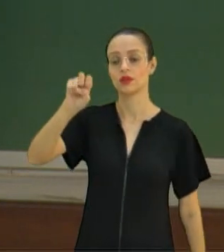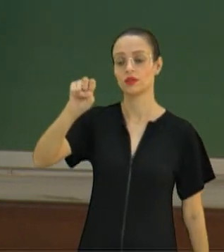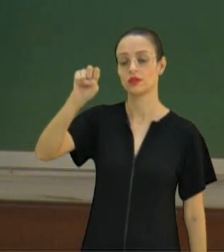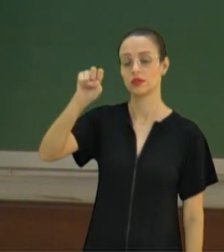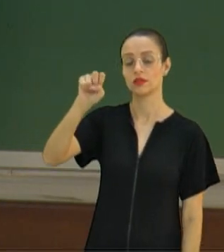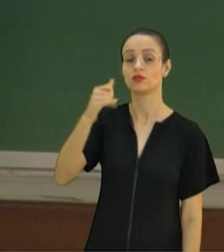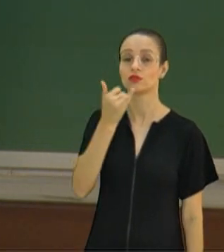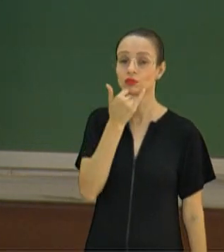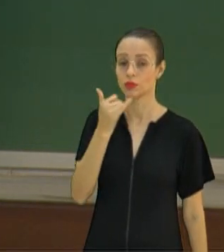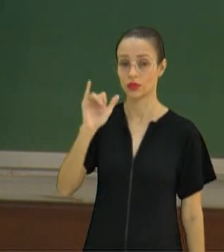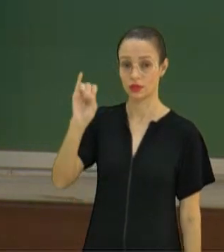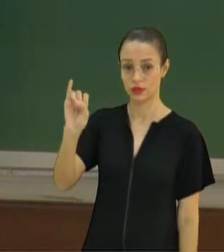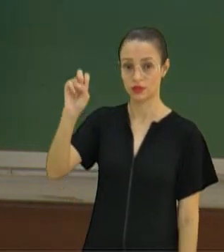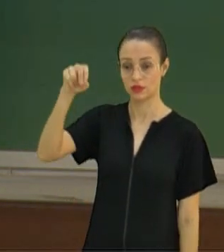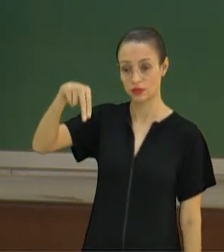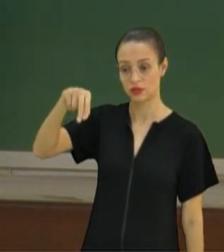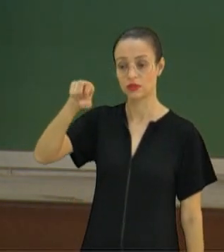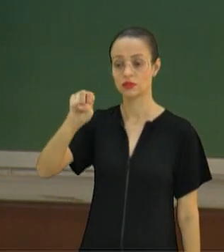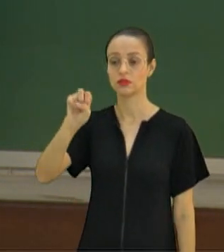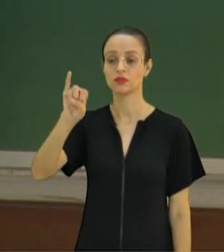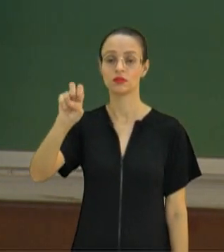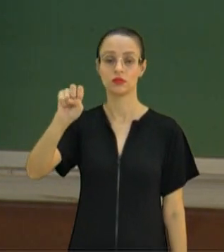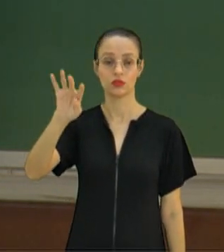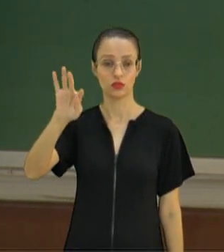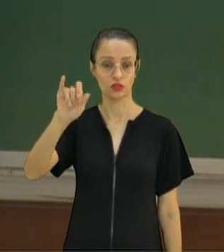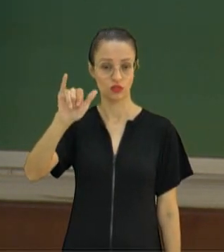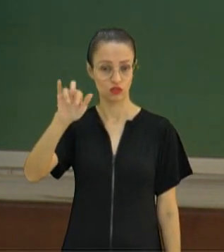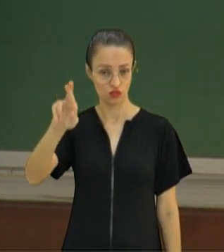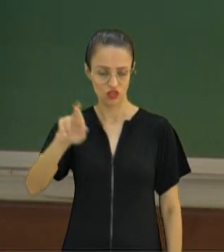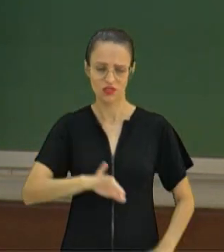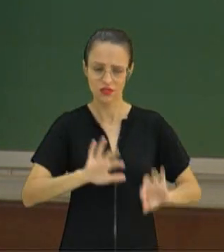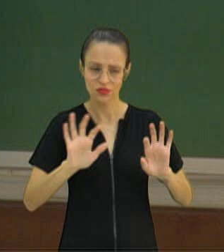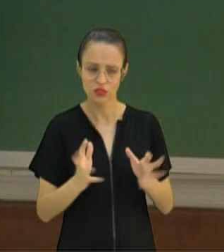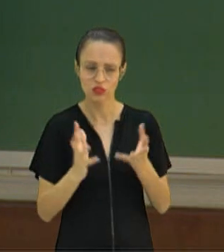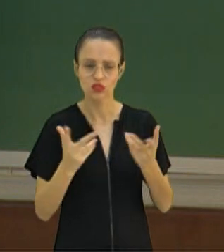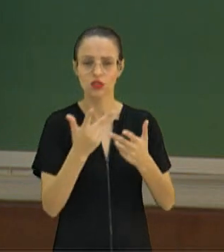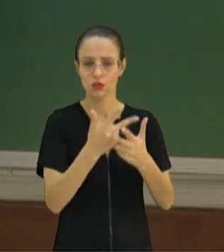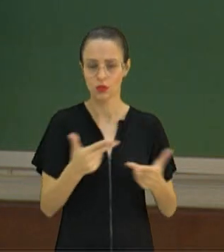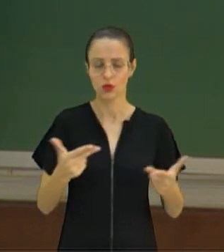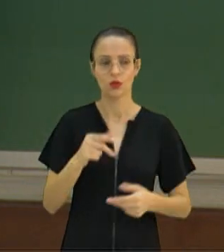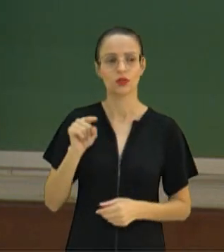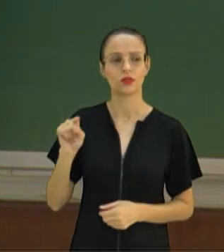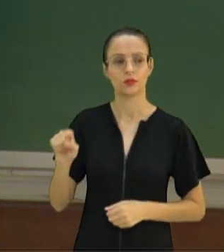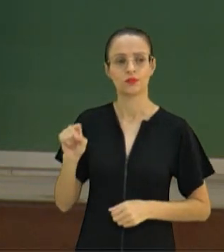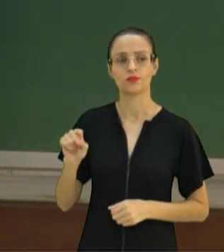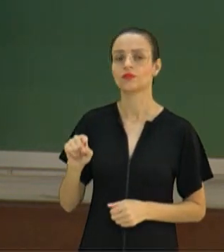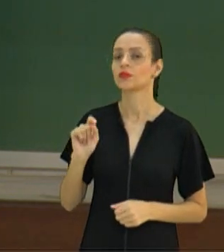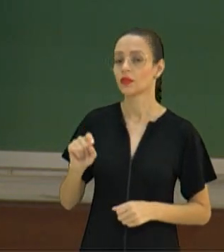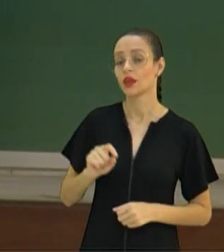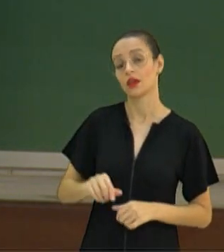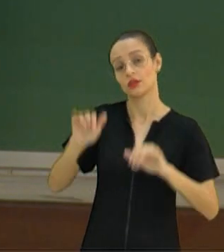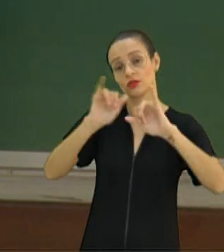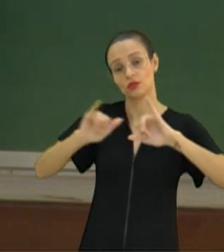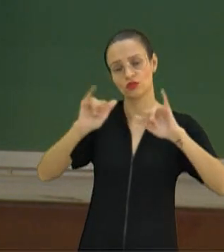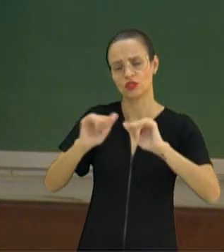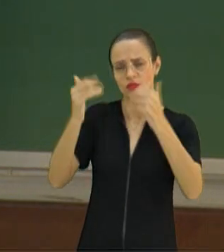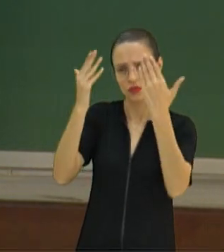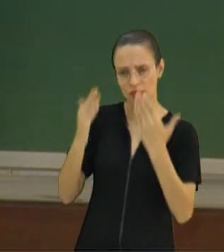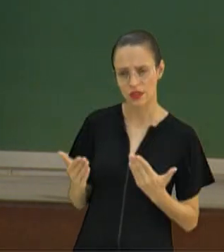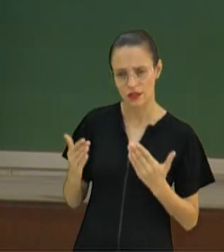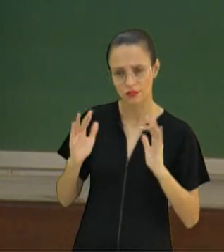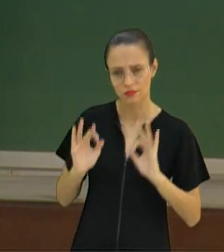insiste, insiste em algo, né? Insiste nisso, nessa questão, para que as notícias fossem